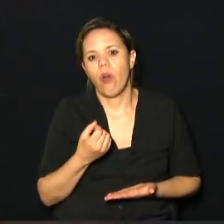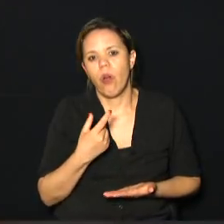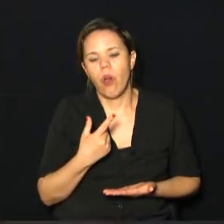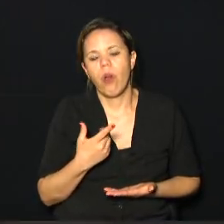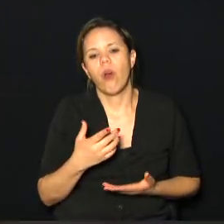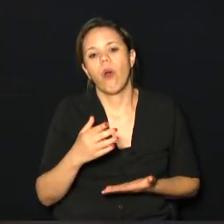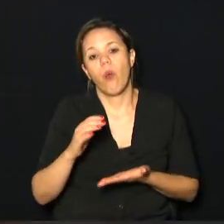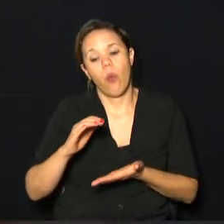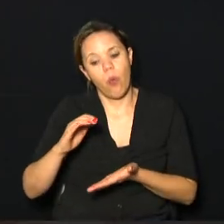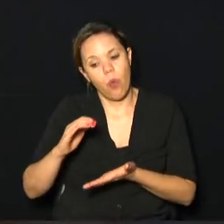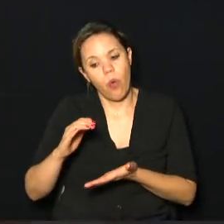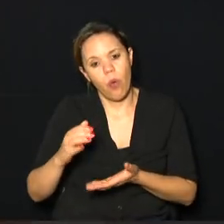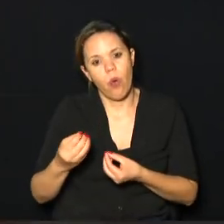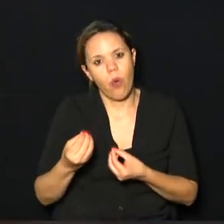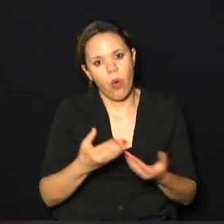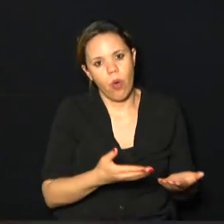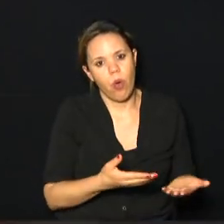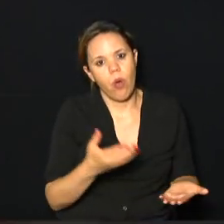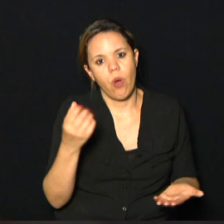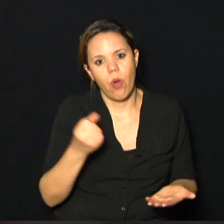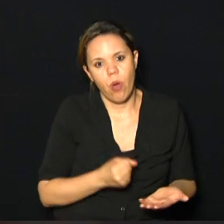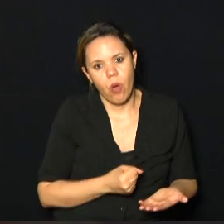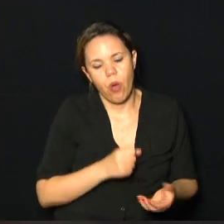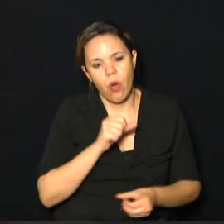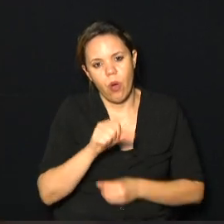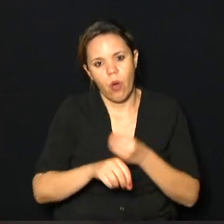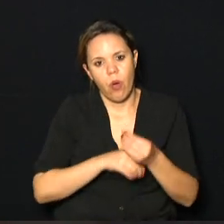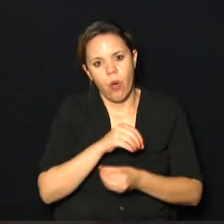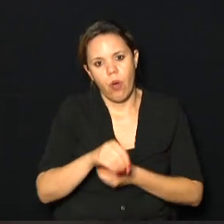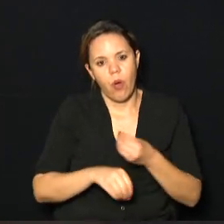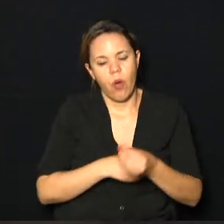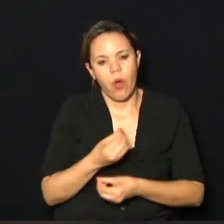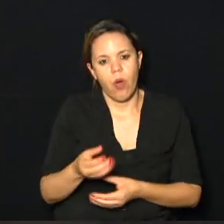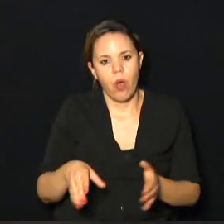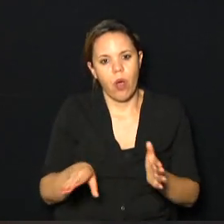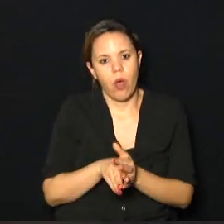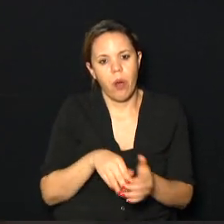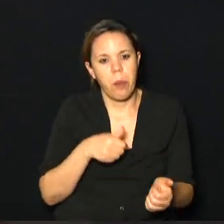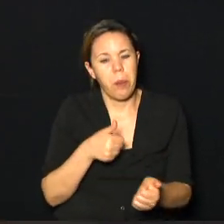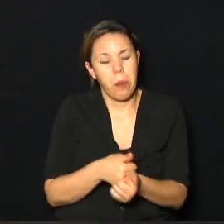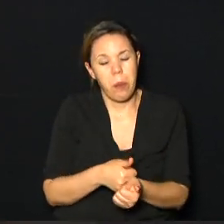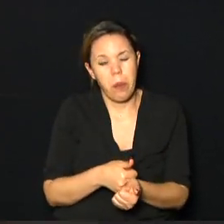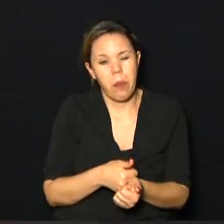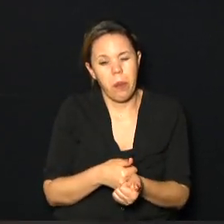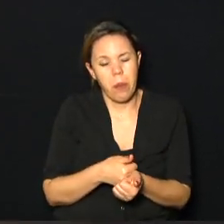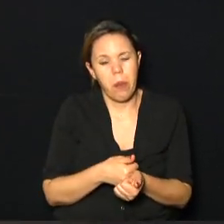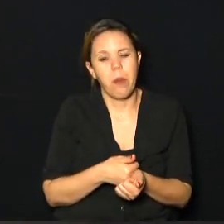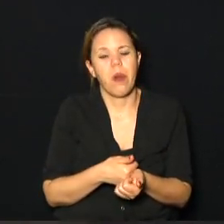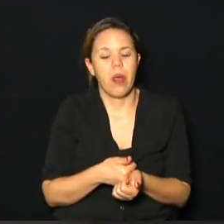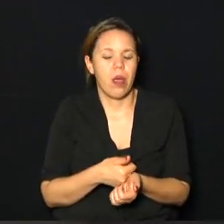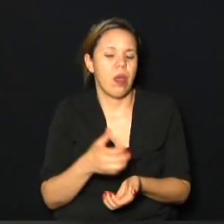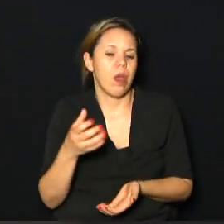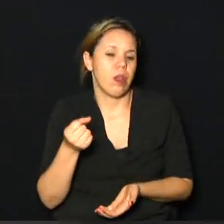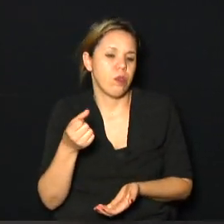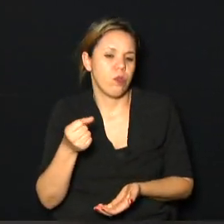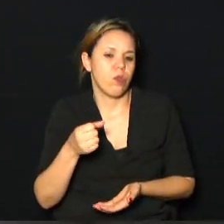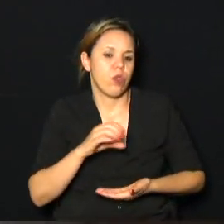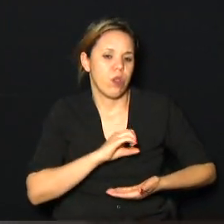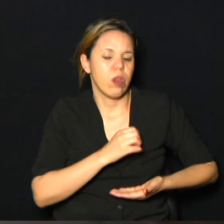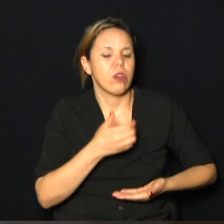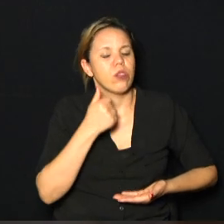de partida, que é um leite de vaca modificado para chegar o mais próximo possível do leite materno,